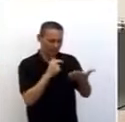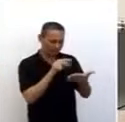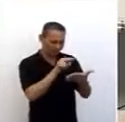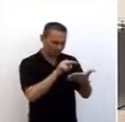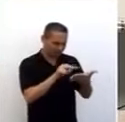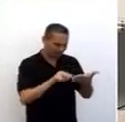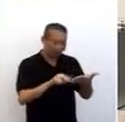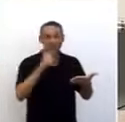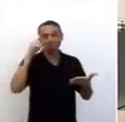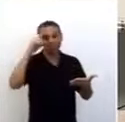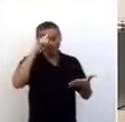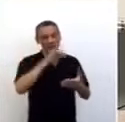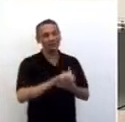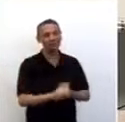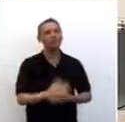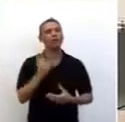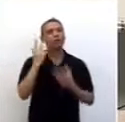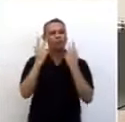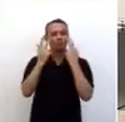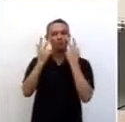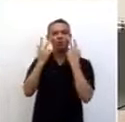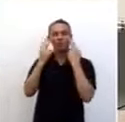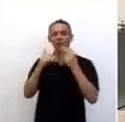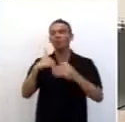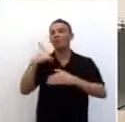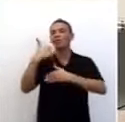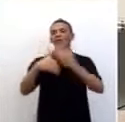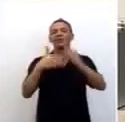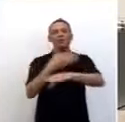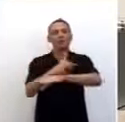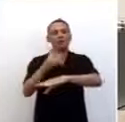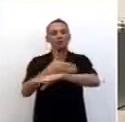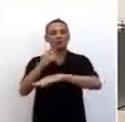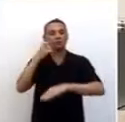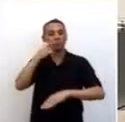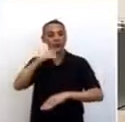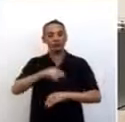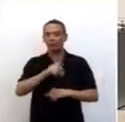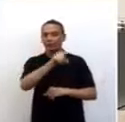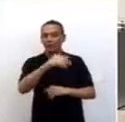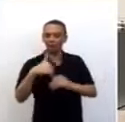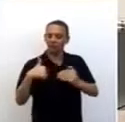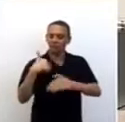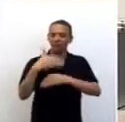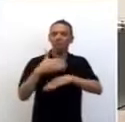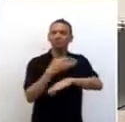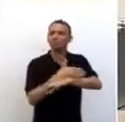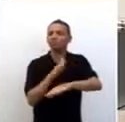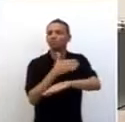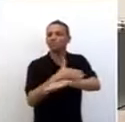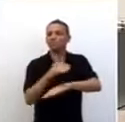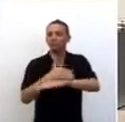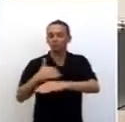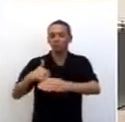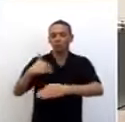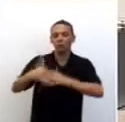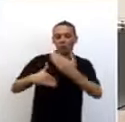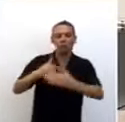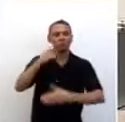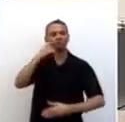usando as estratégias isso é muito comum é uma questão de prática Mas se vocês forem praticando ao longo do tempo vocês